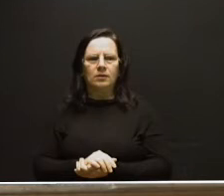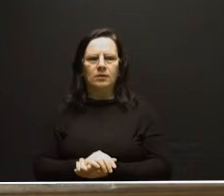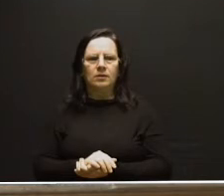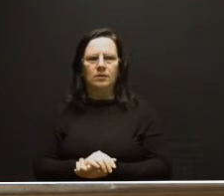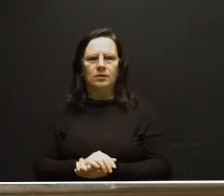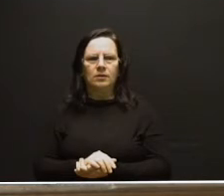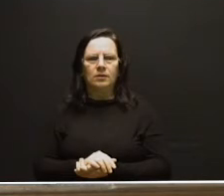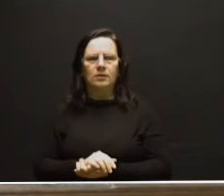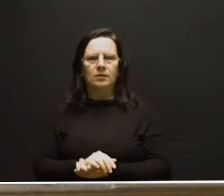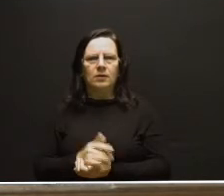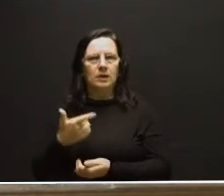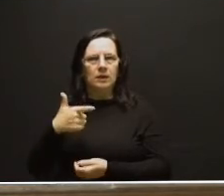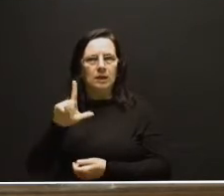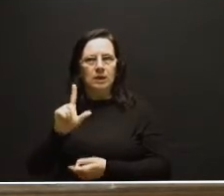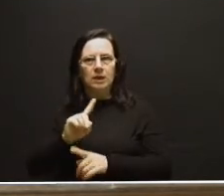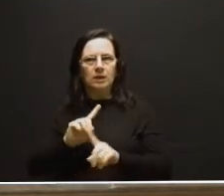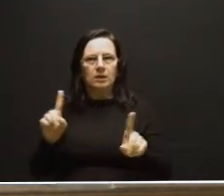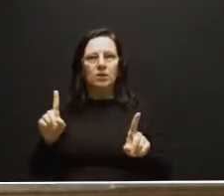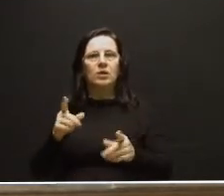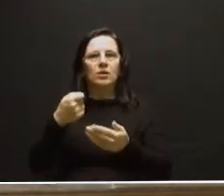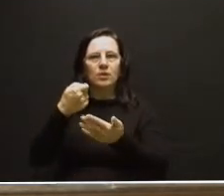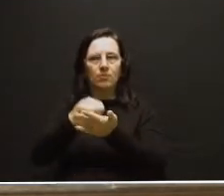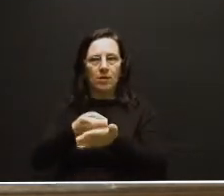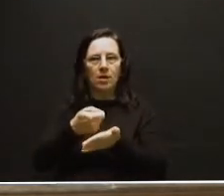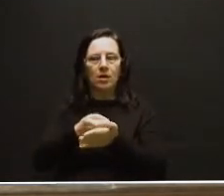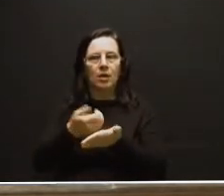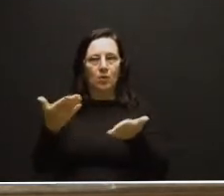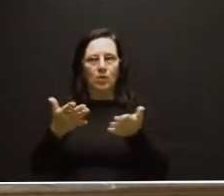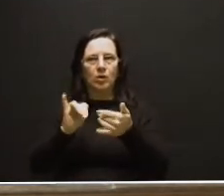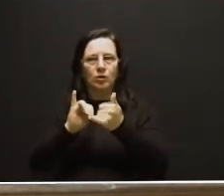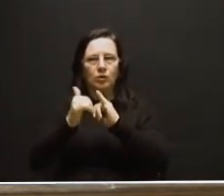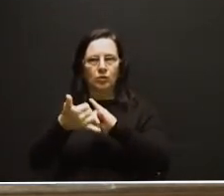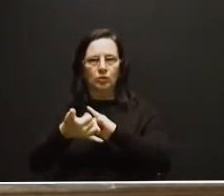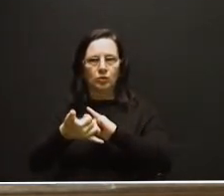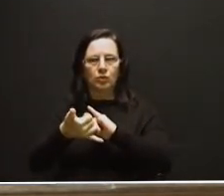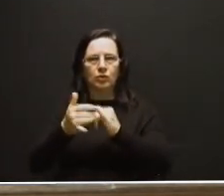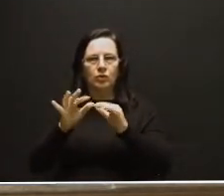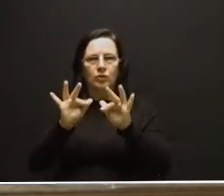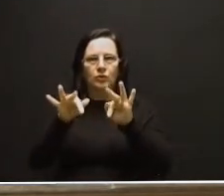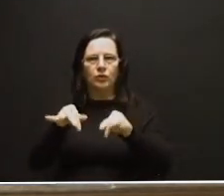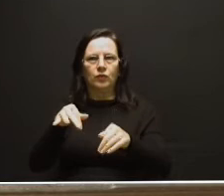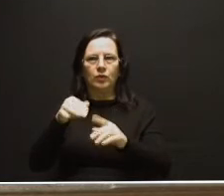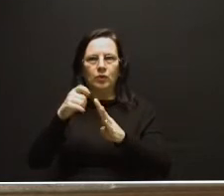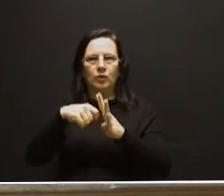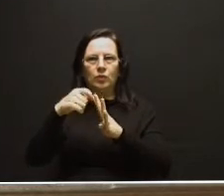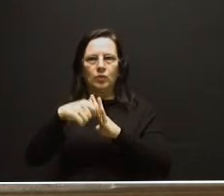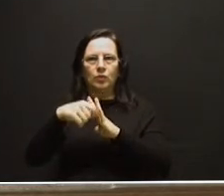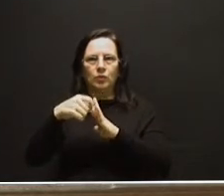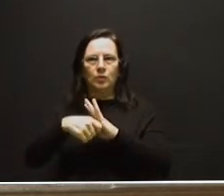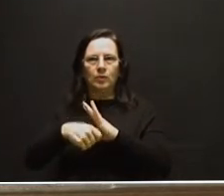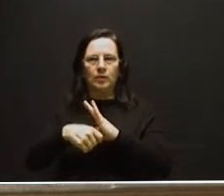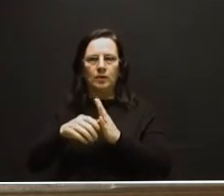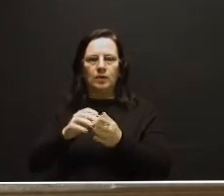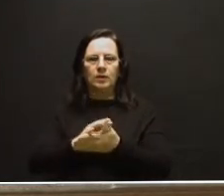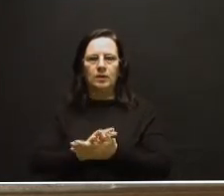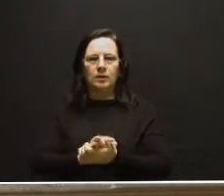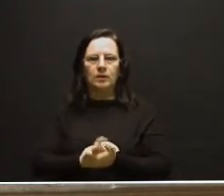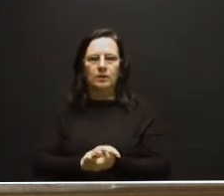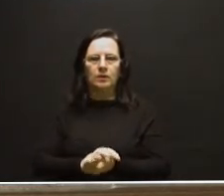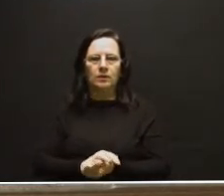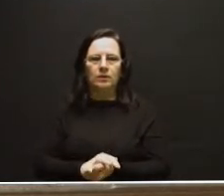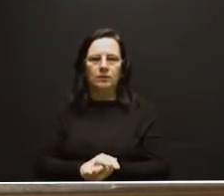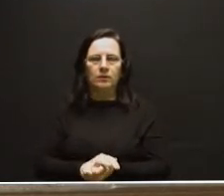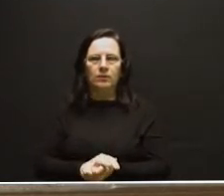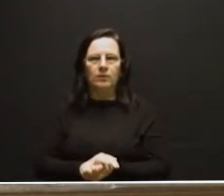antecipada não era pra ser paga agora em julho no final do mês a 40% desse terceiro funcionário